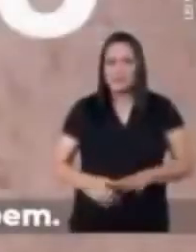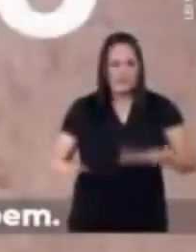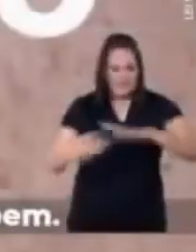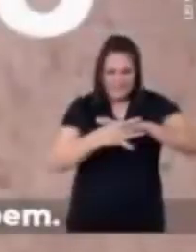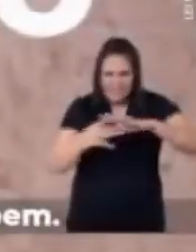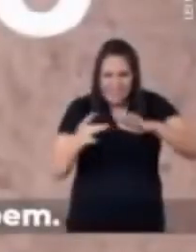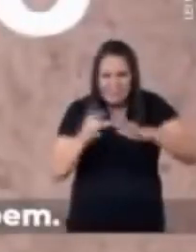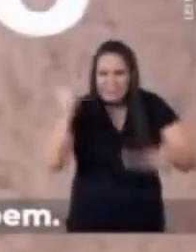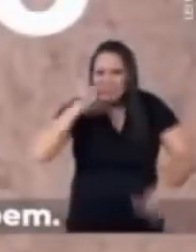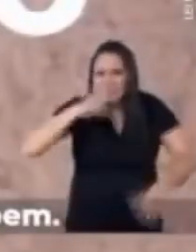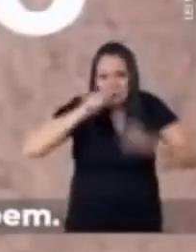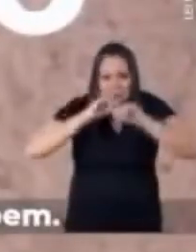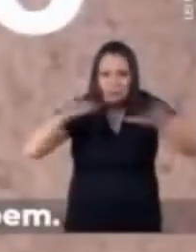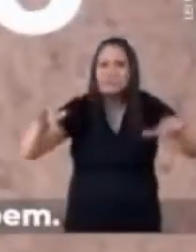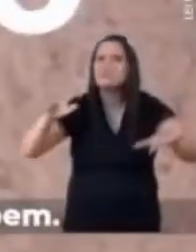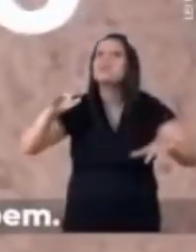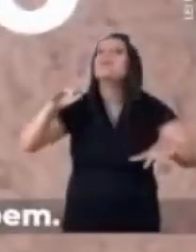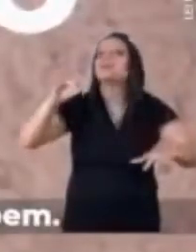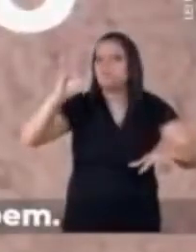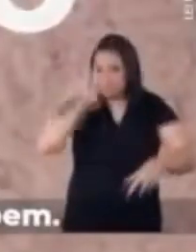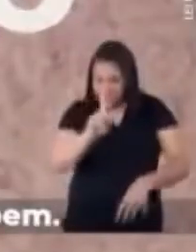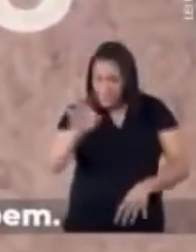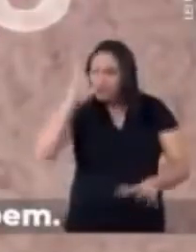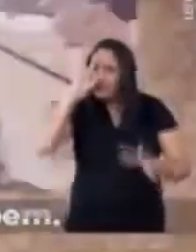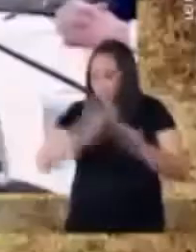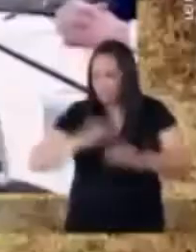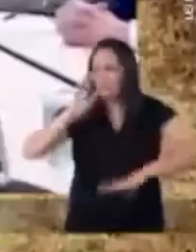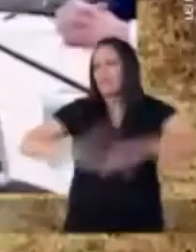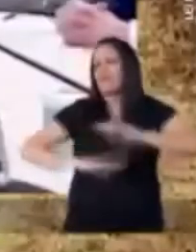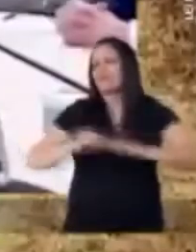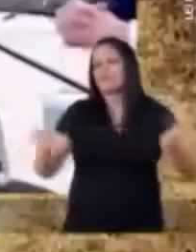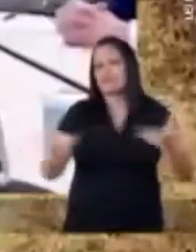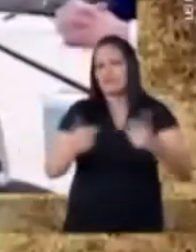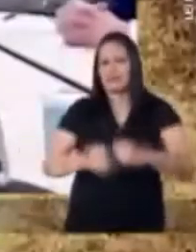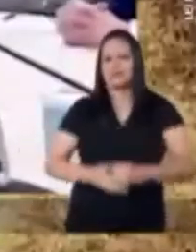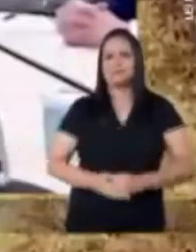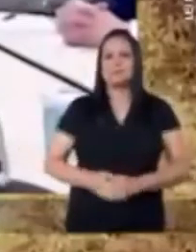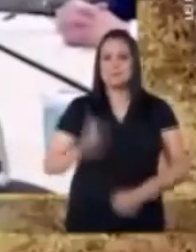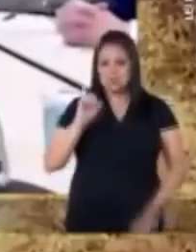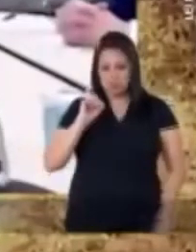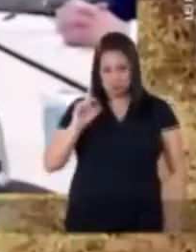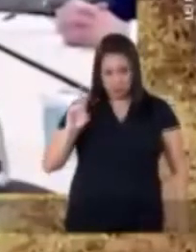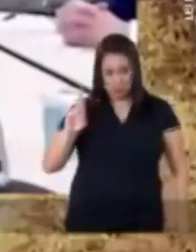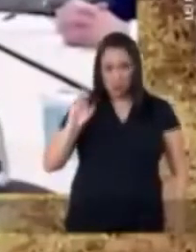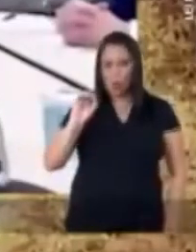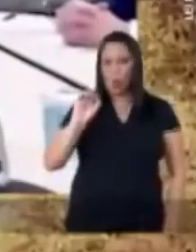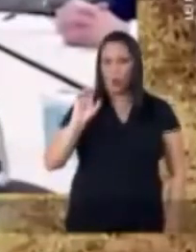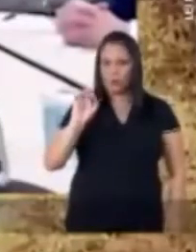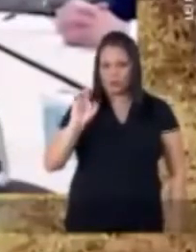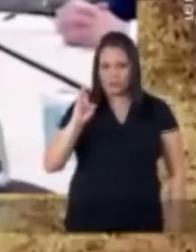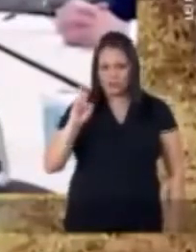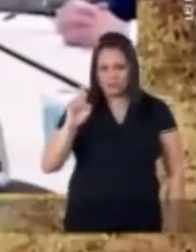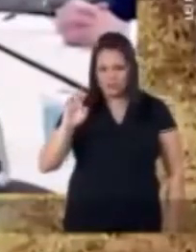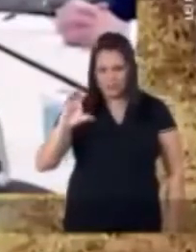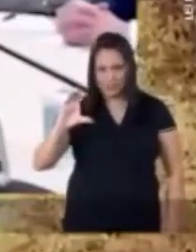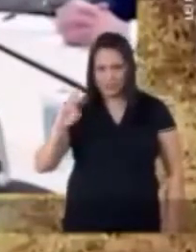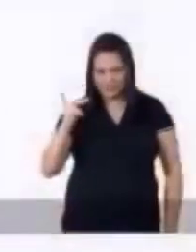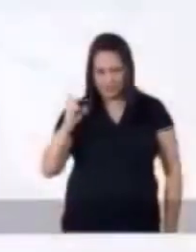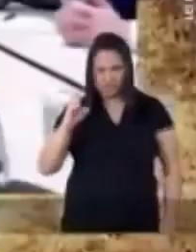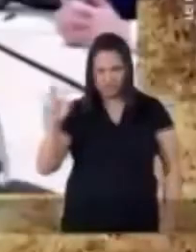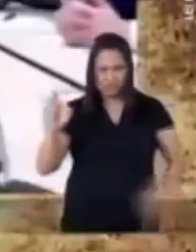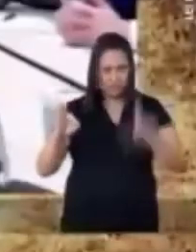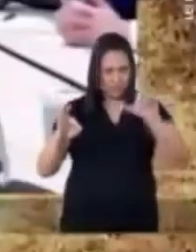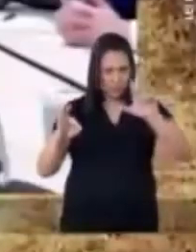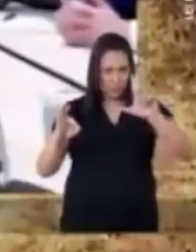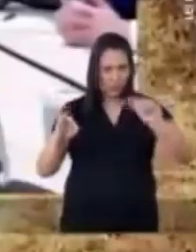De fake news e corrupção, o PT entende muito bem. O doutor Emílio Odebrecht fez uma espécie de pacto de sangue com o presidente Lula.